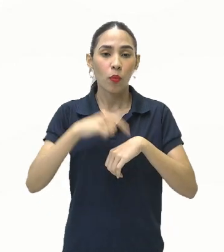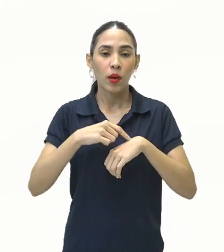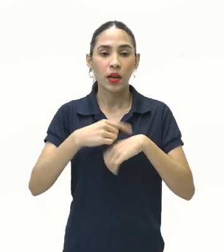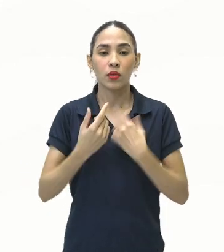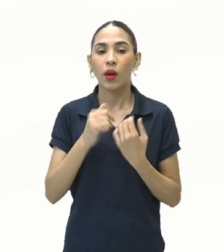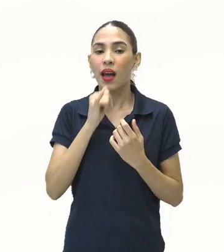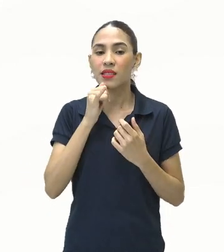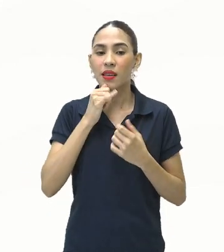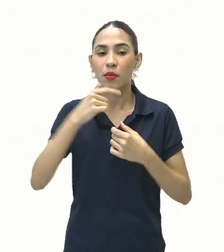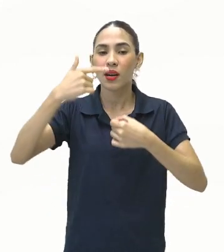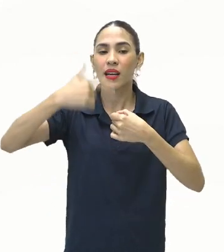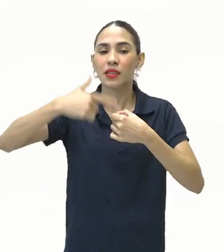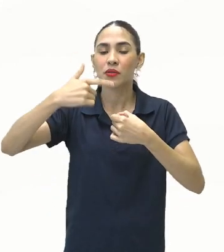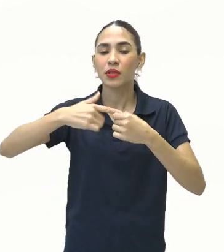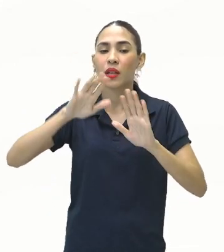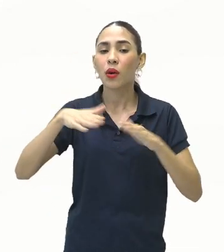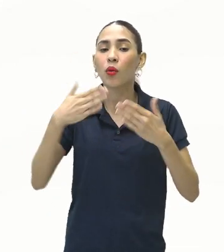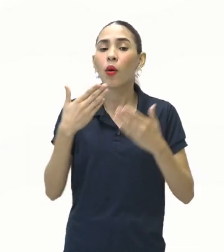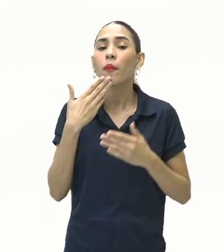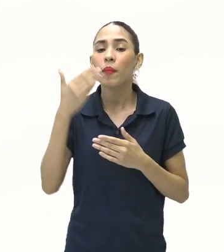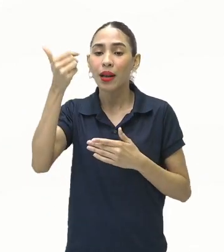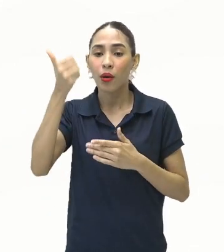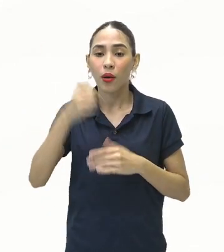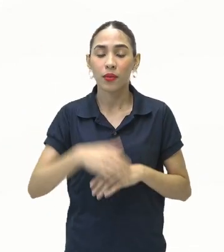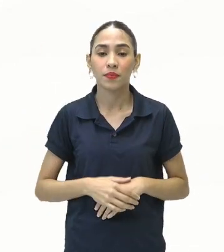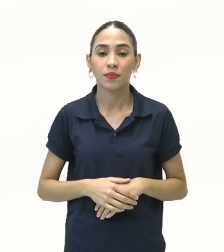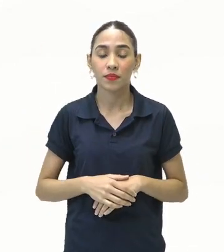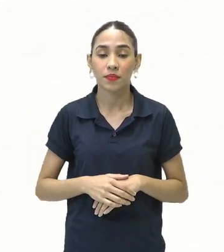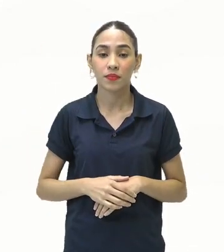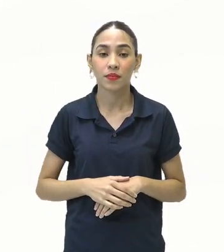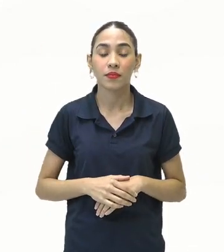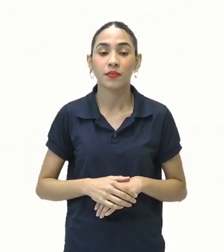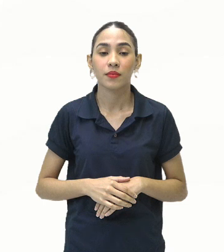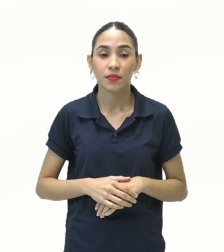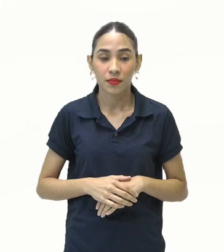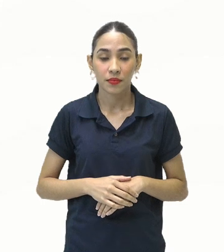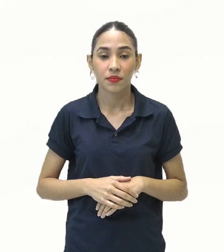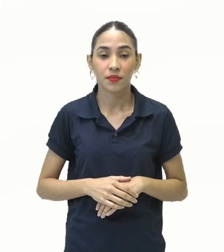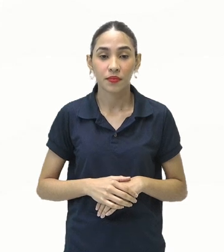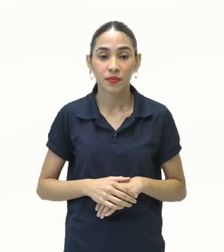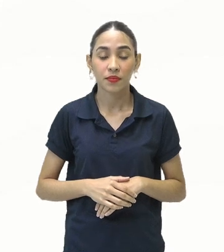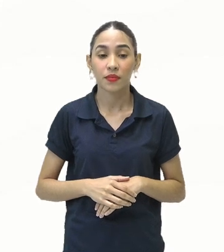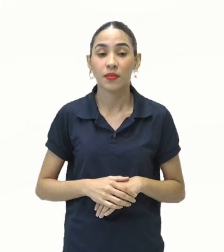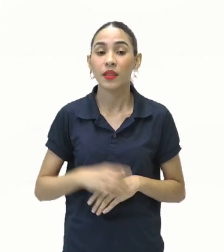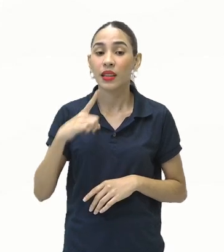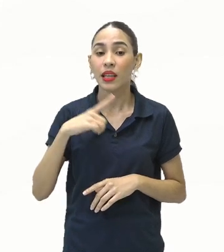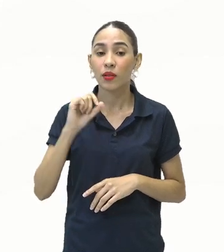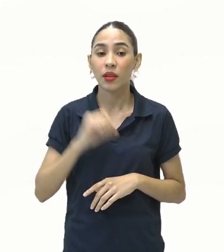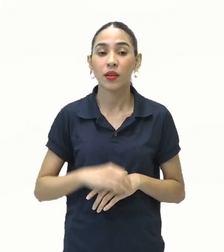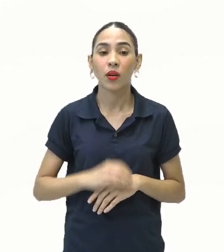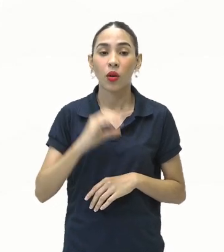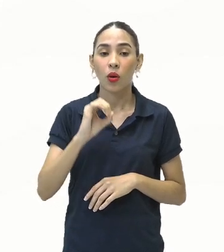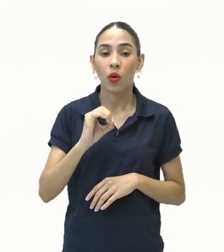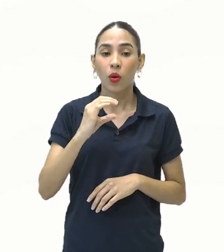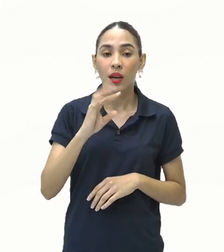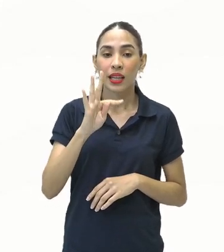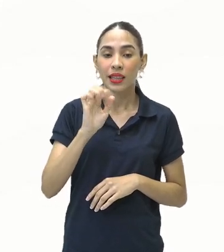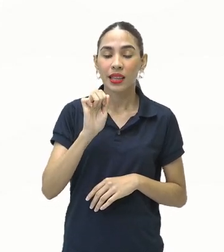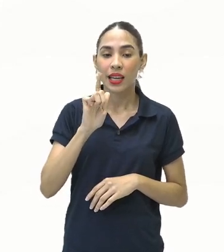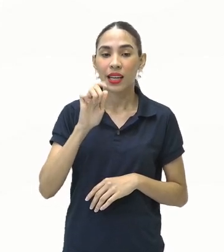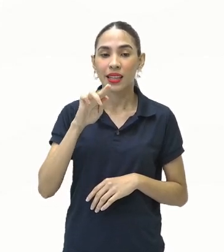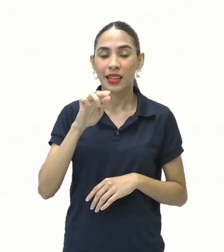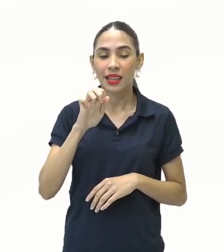de gasolina, qual é a melhor gasolina? É quando ela está com a sua octanagem. O que é